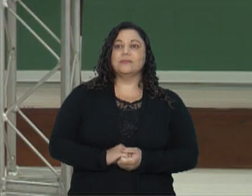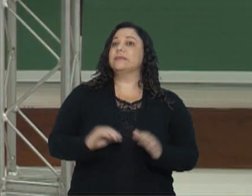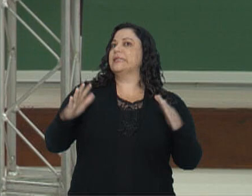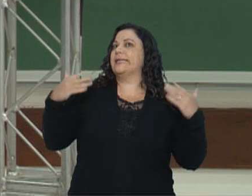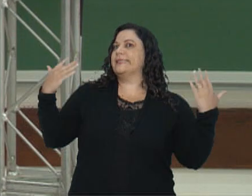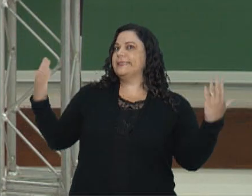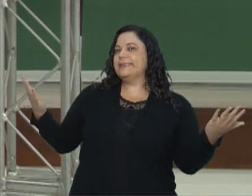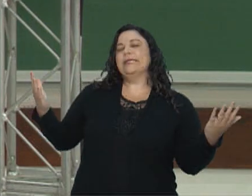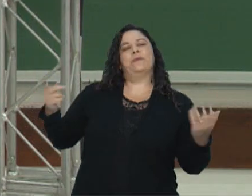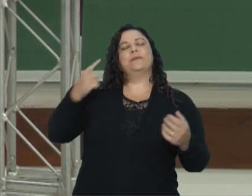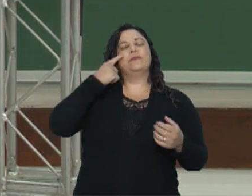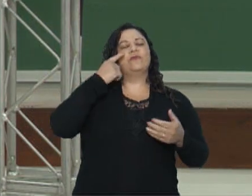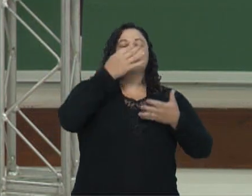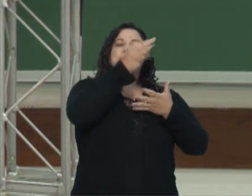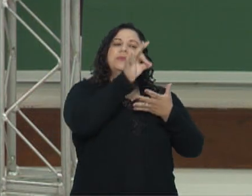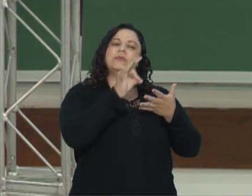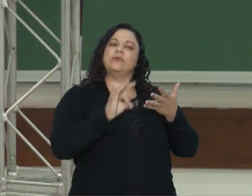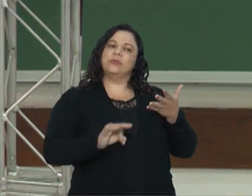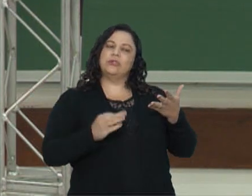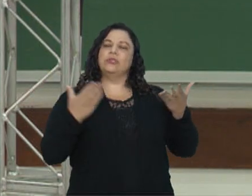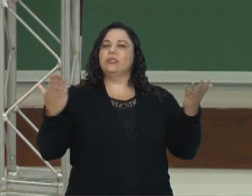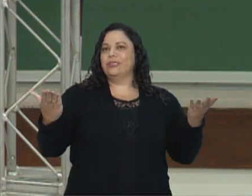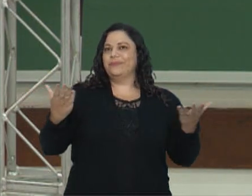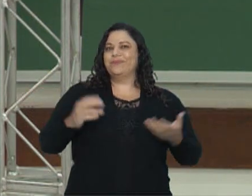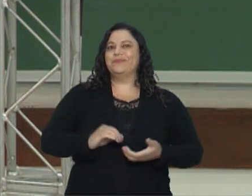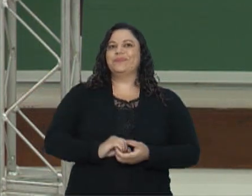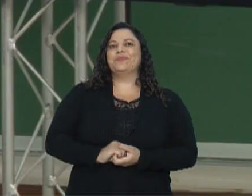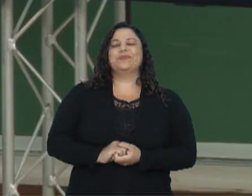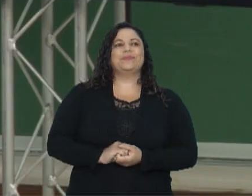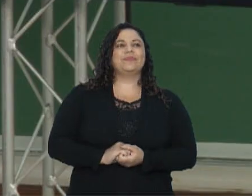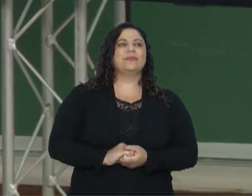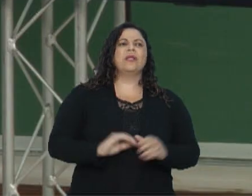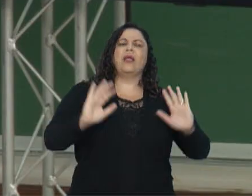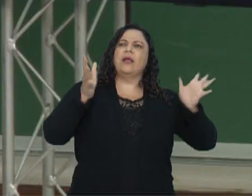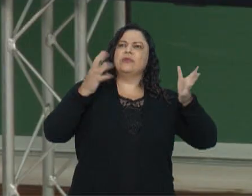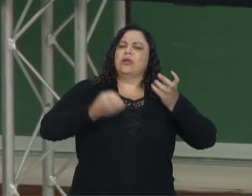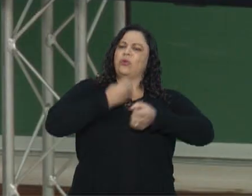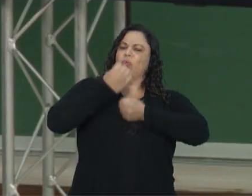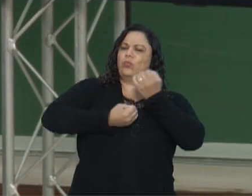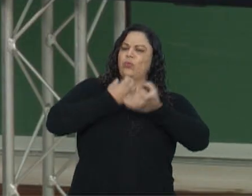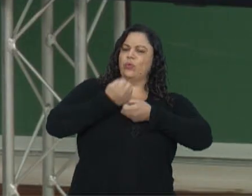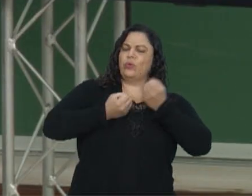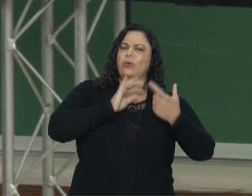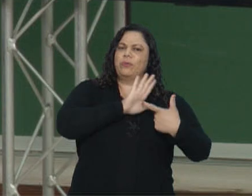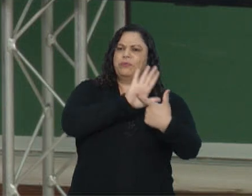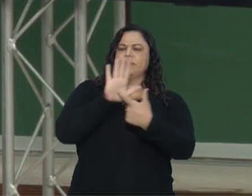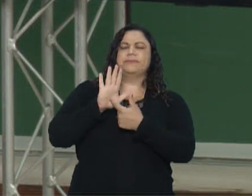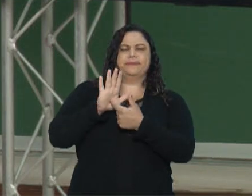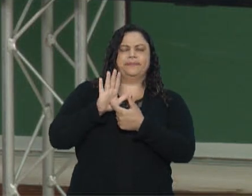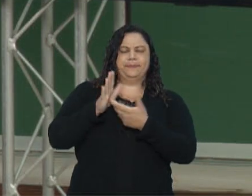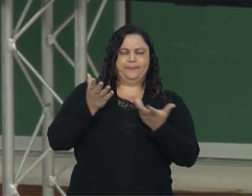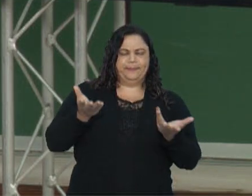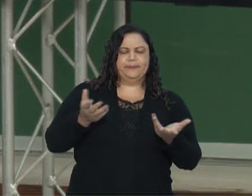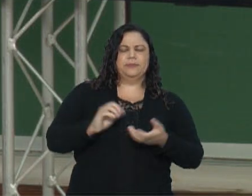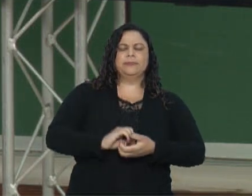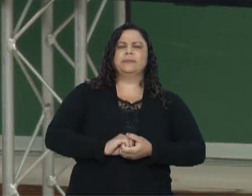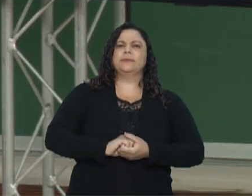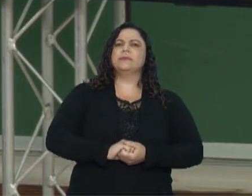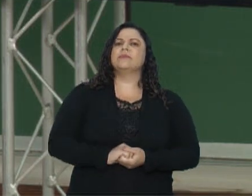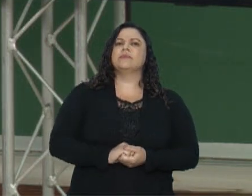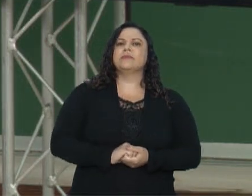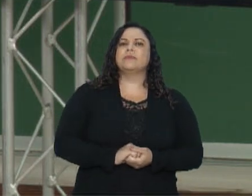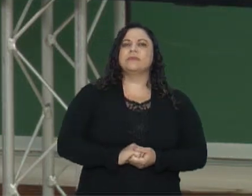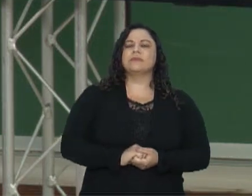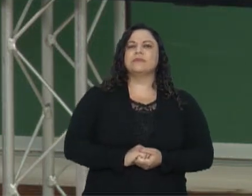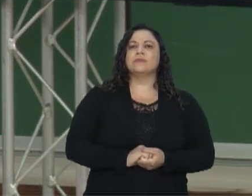Entonces, vamos a la corrección. A ver lo que tenemos aquí. Ya era un poema que habíamos trabajado juntos. Perfecto. Entonces,